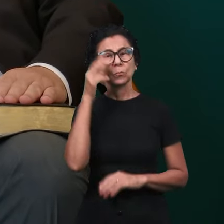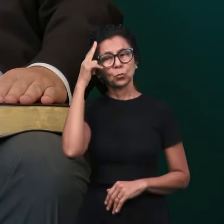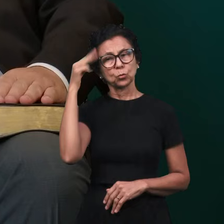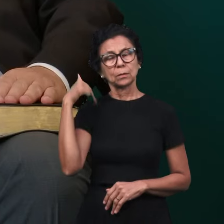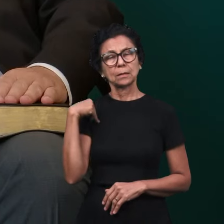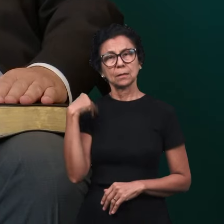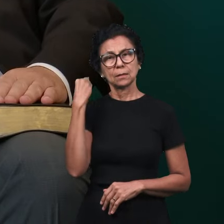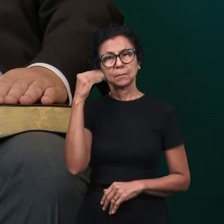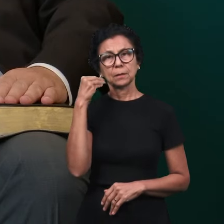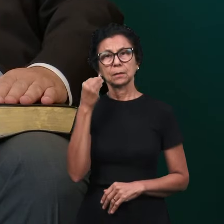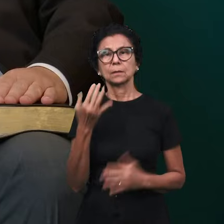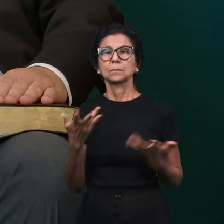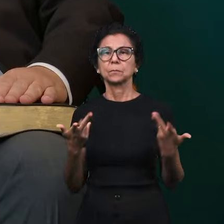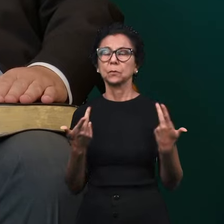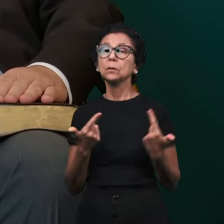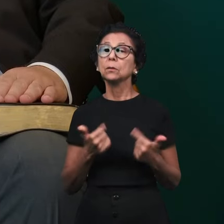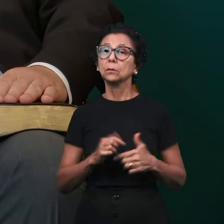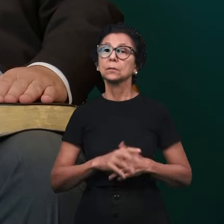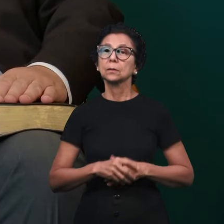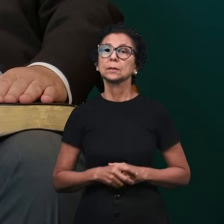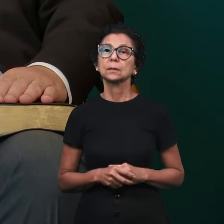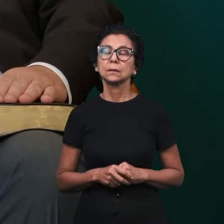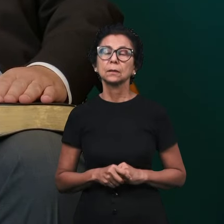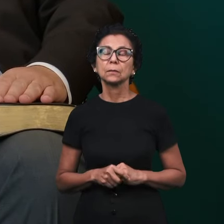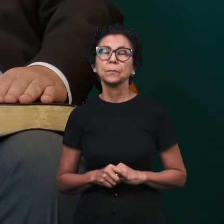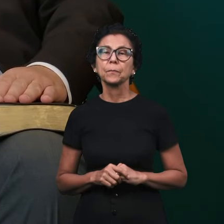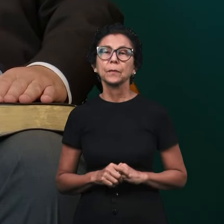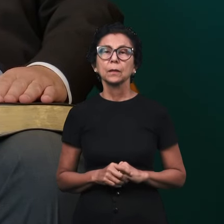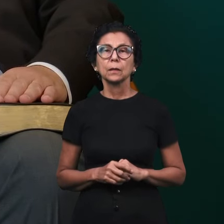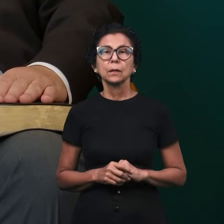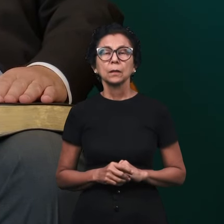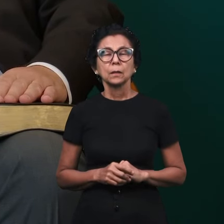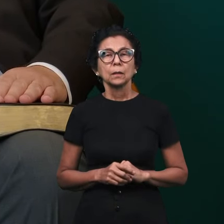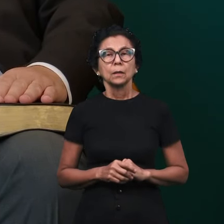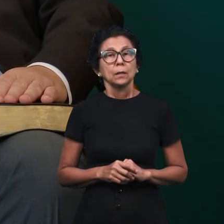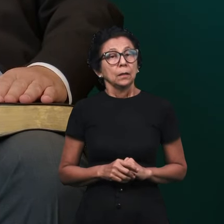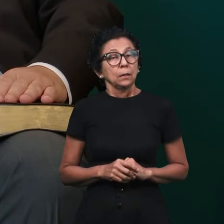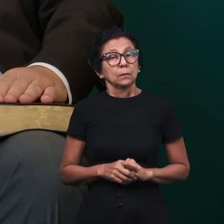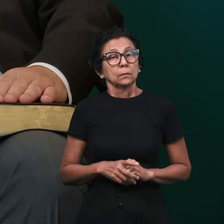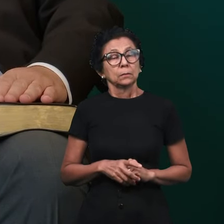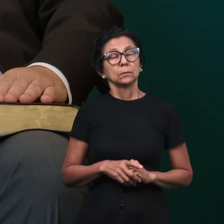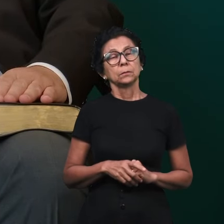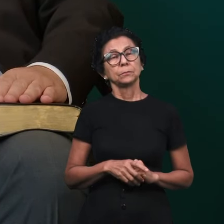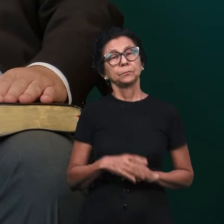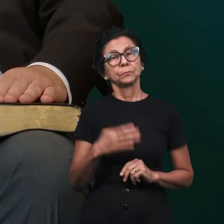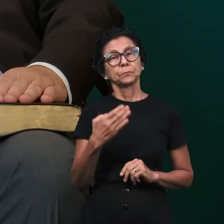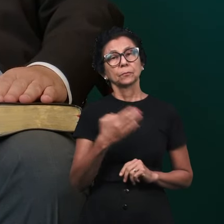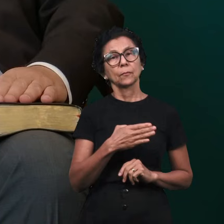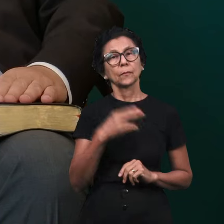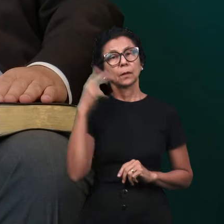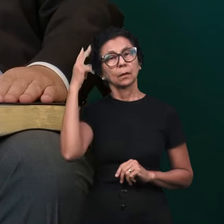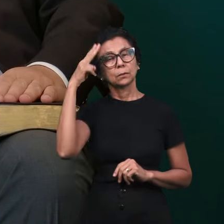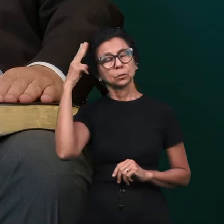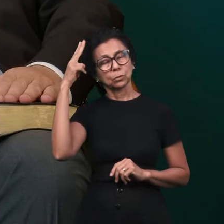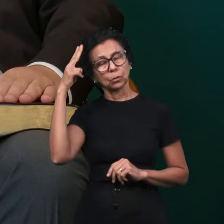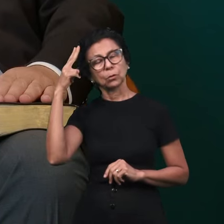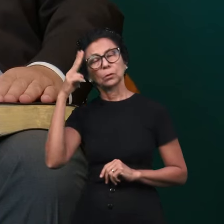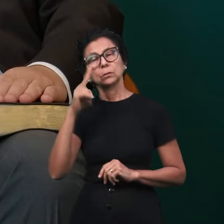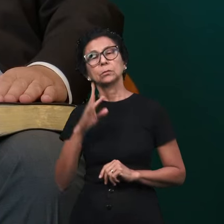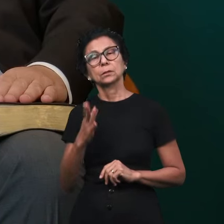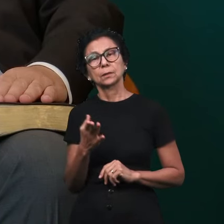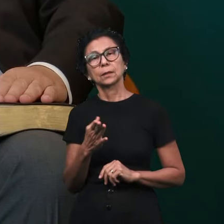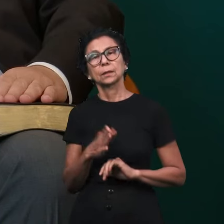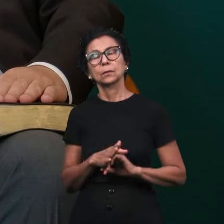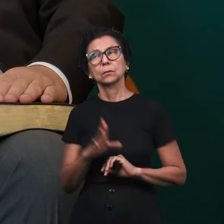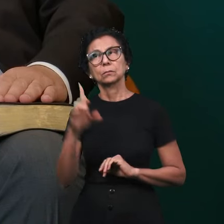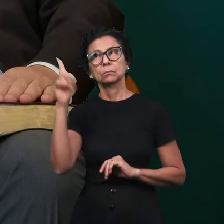José, é uma experiência extraordinária, né? Porque toda a direção ali foi dada, muitas vezes, através dos sonhos. Isso. Na vida dele, quando